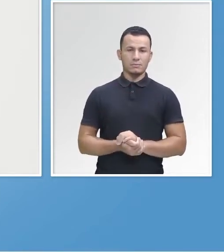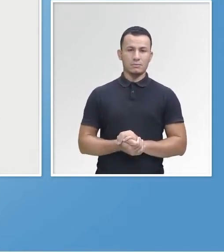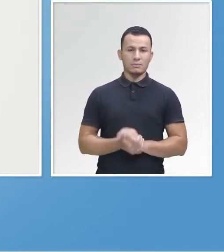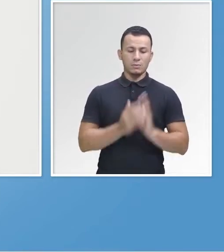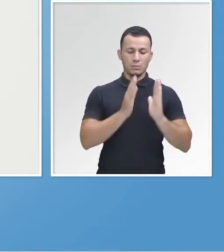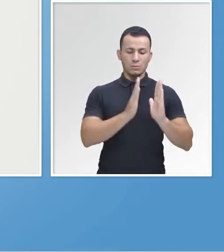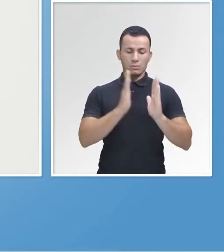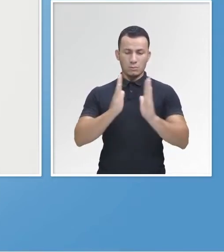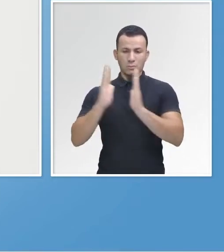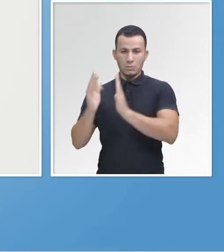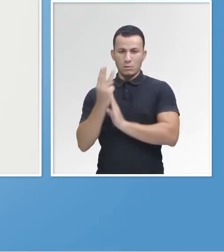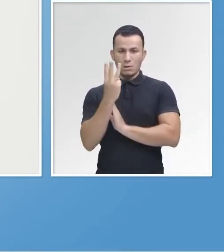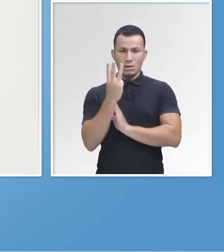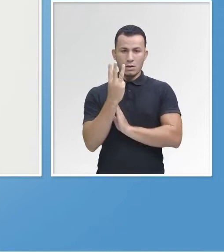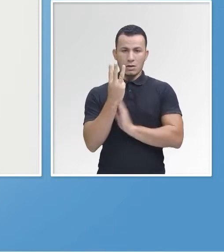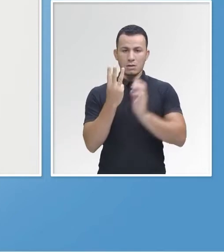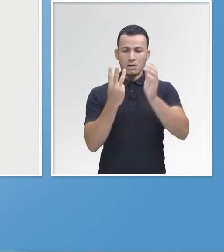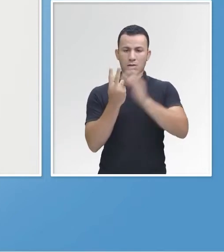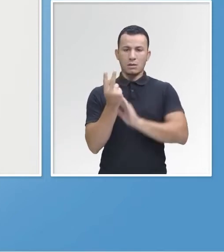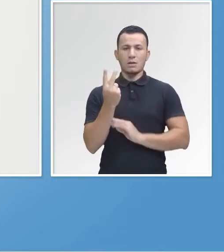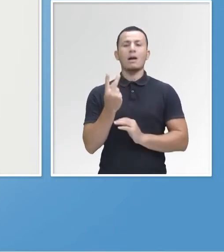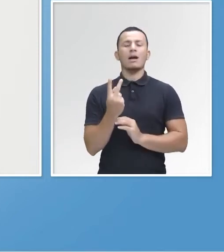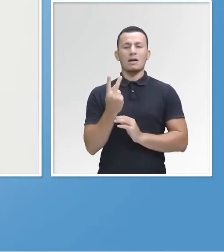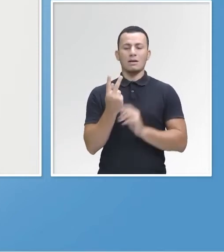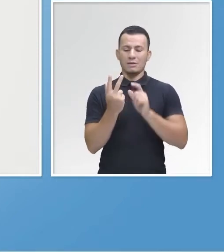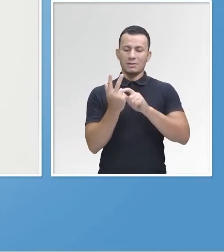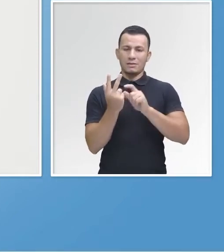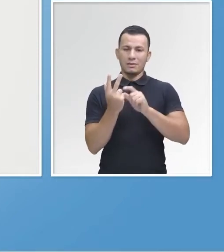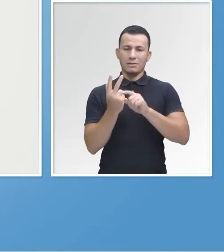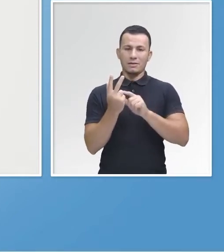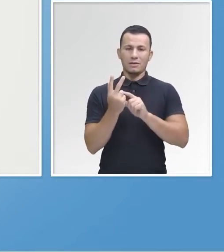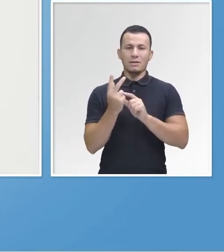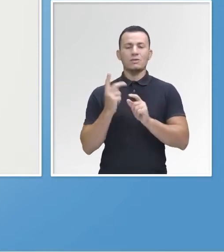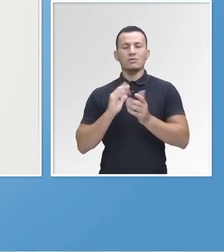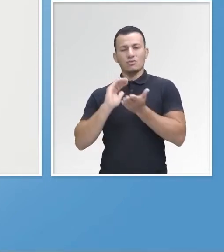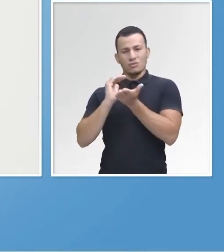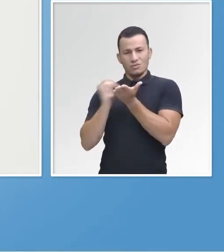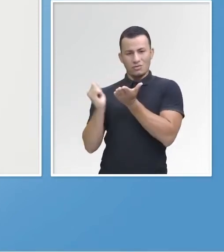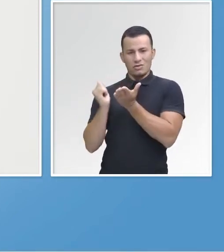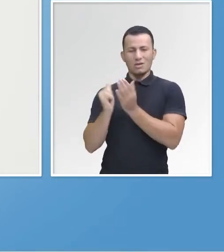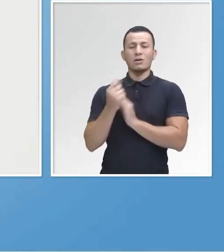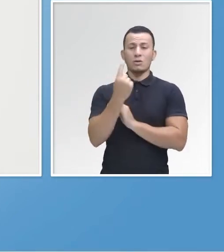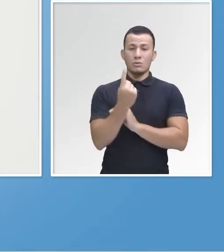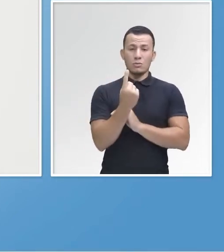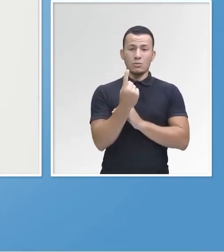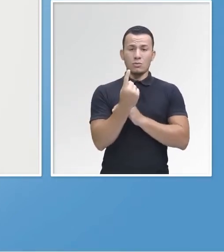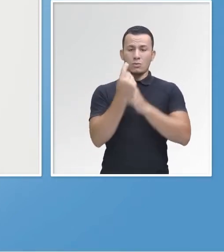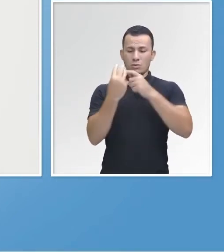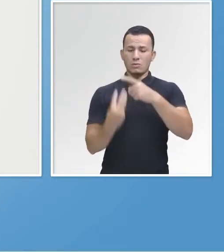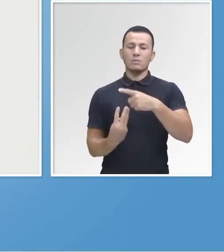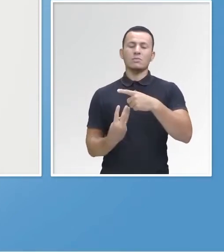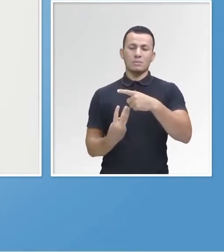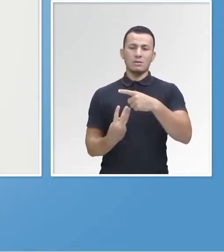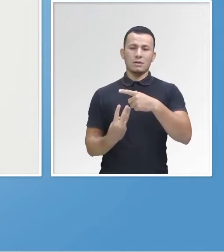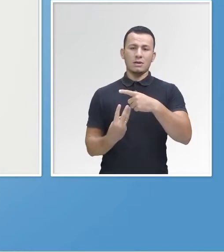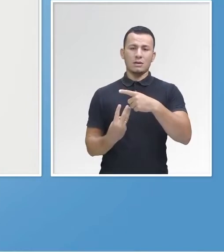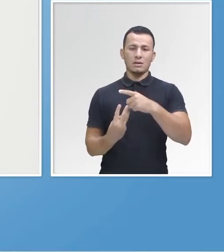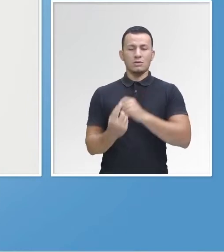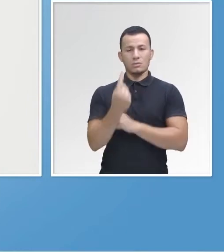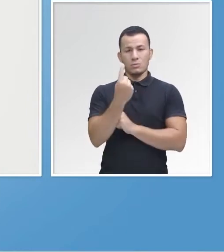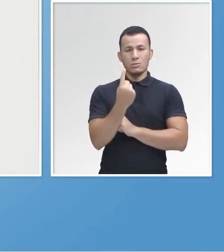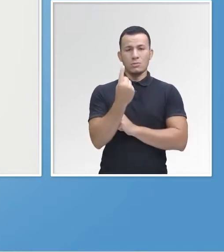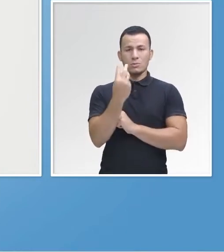ó Ah tá certo essa ideia de fração Ok então esses 10 alunos correspondem a um